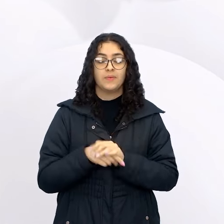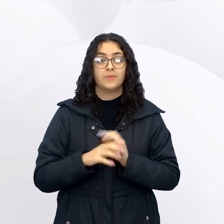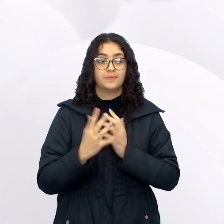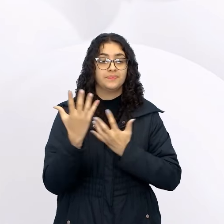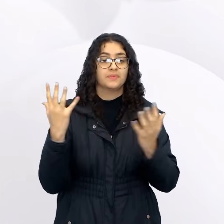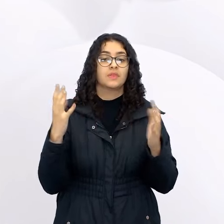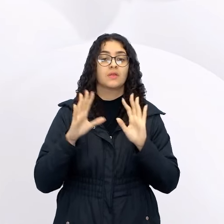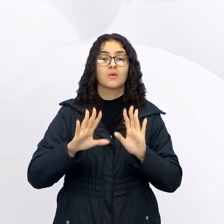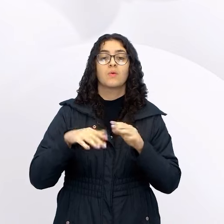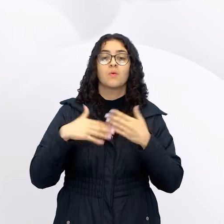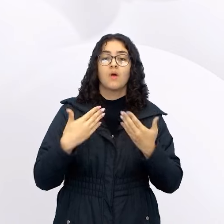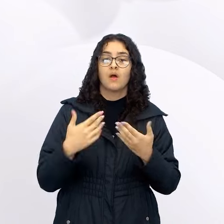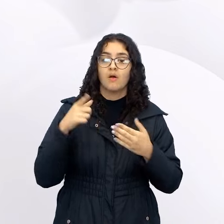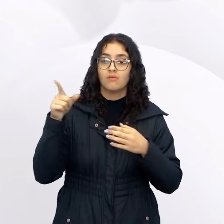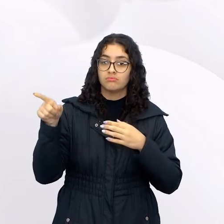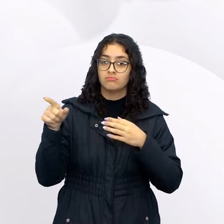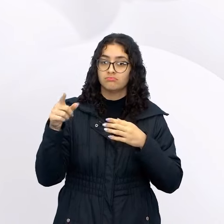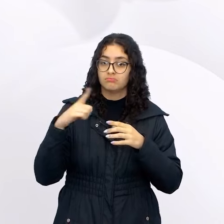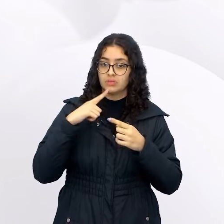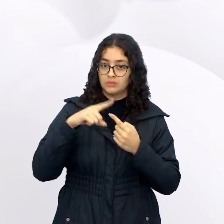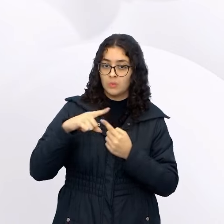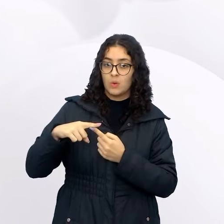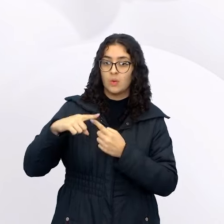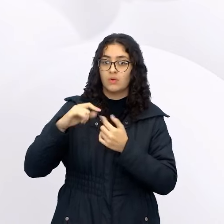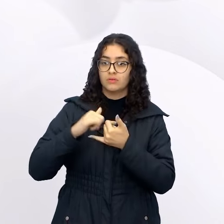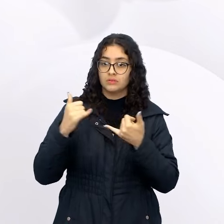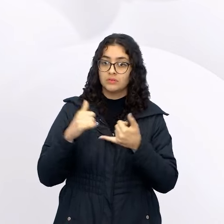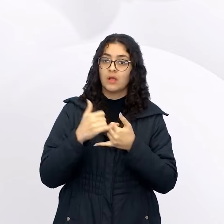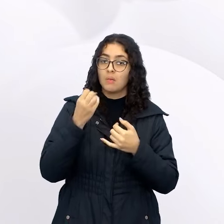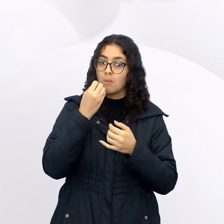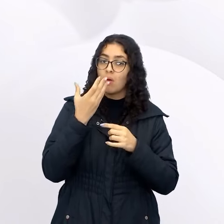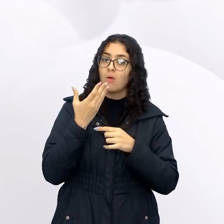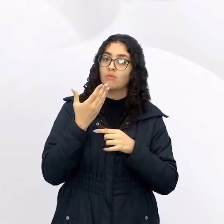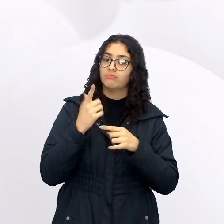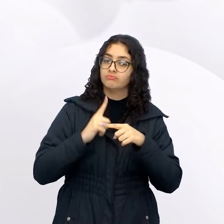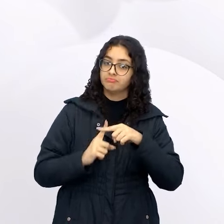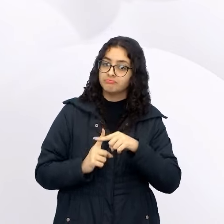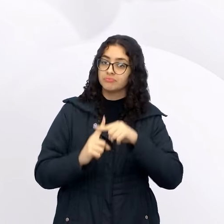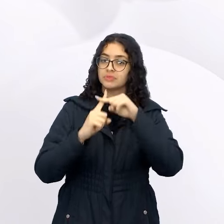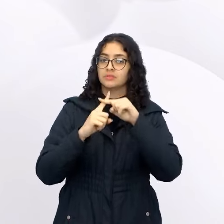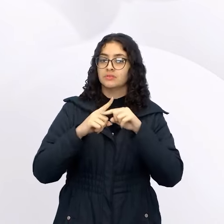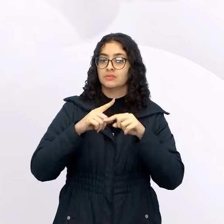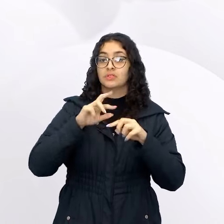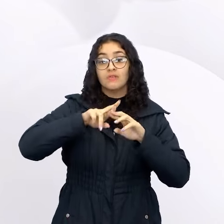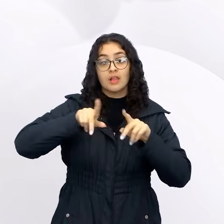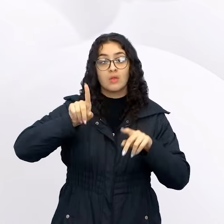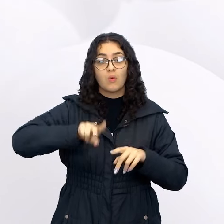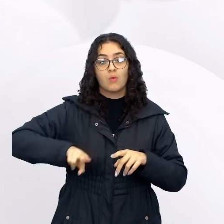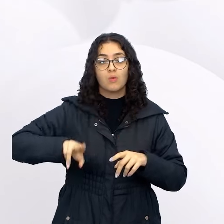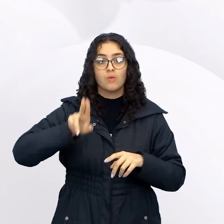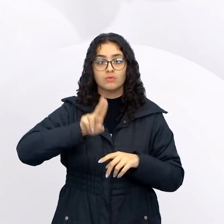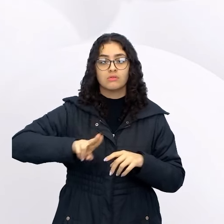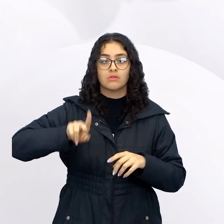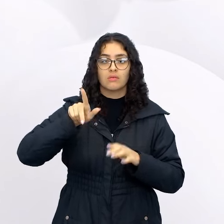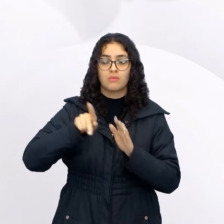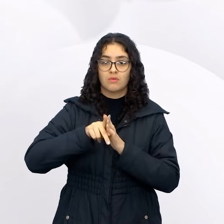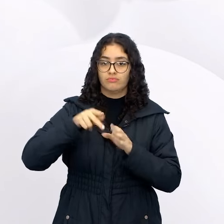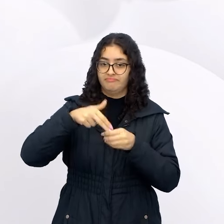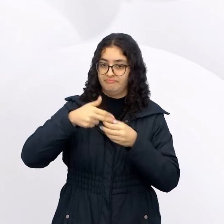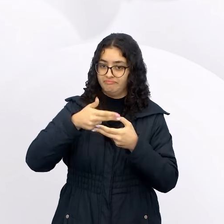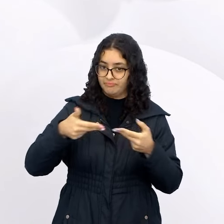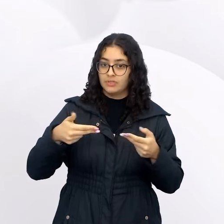energia que apresentam várias vantagens em relação às fontes tradicionais que utilizam os combustíveis fósseis? E precisamos, então,